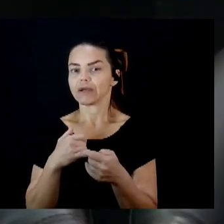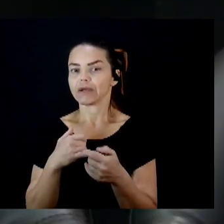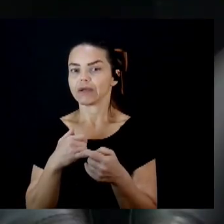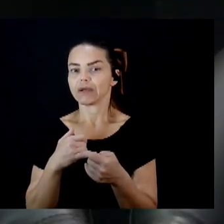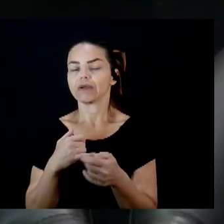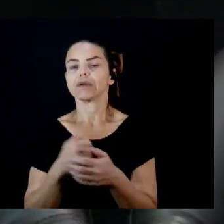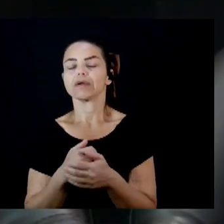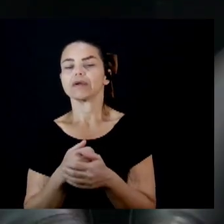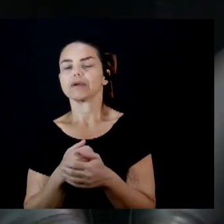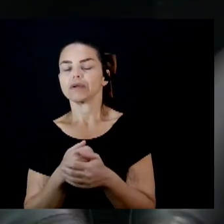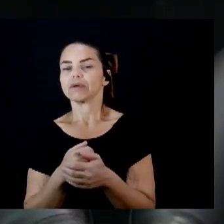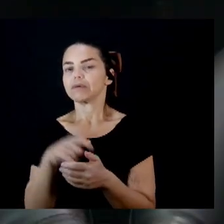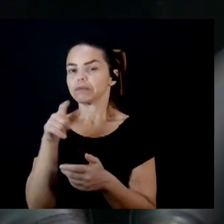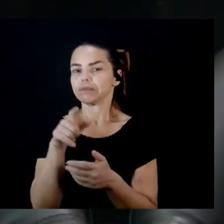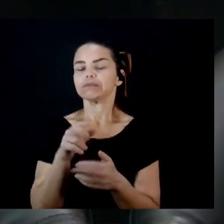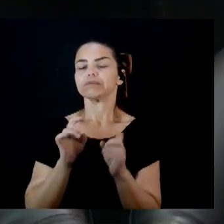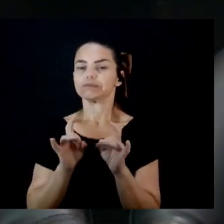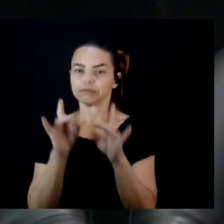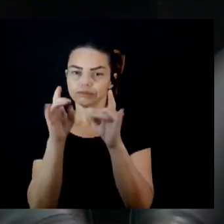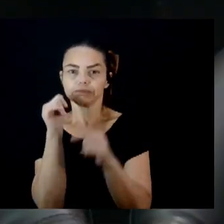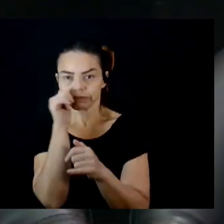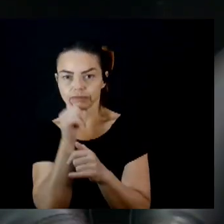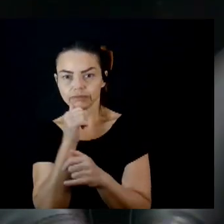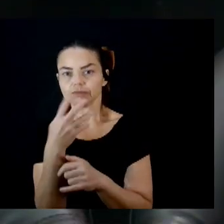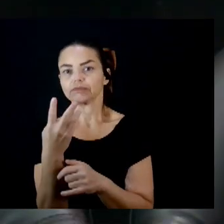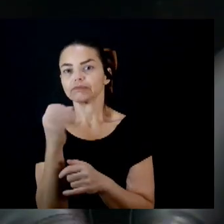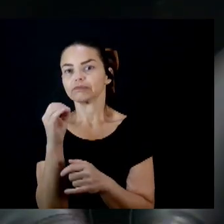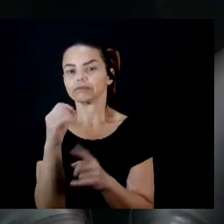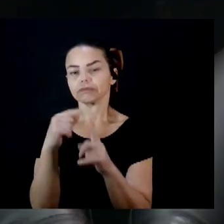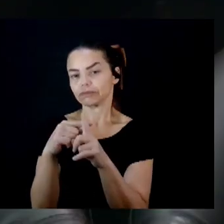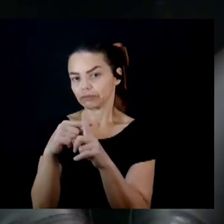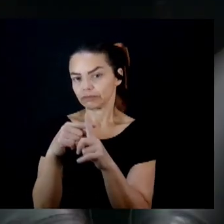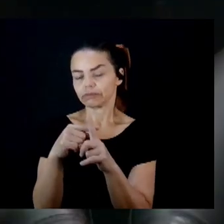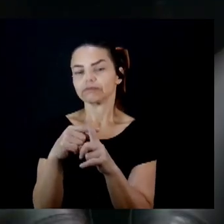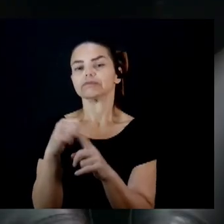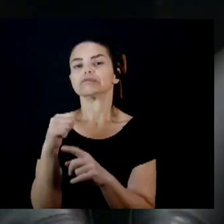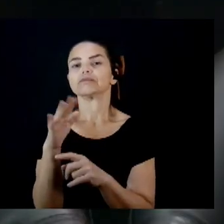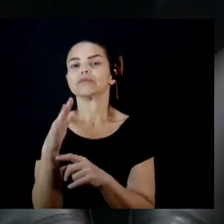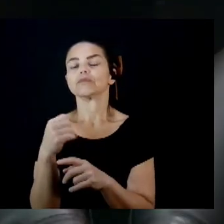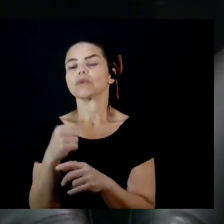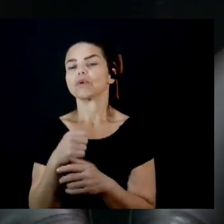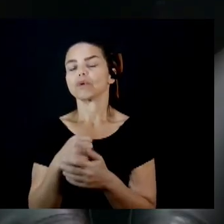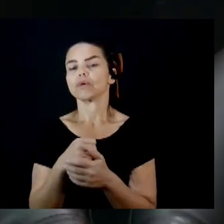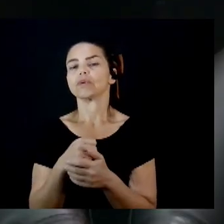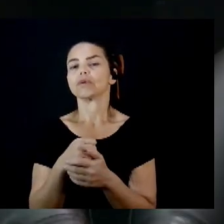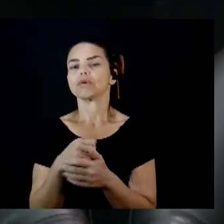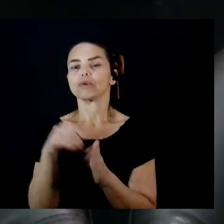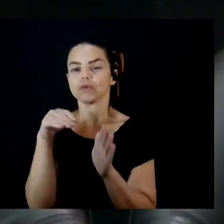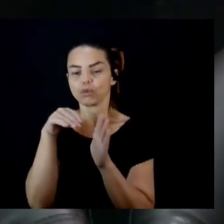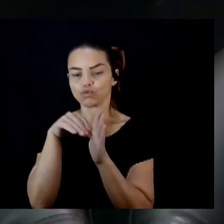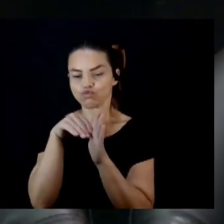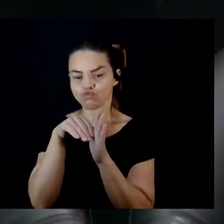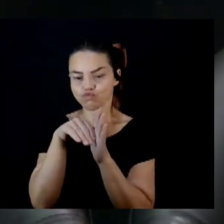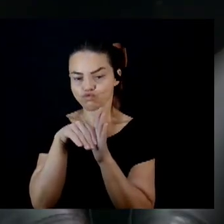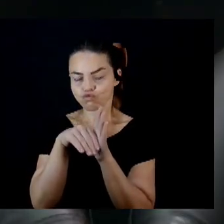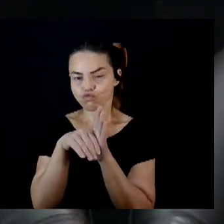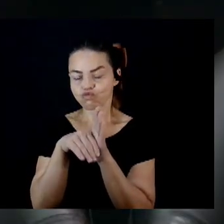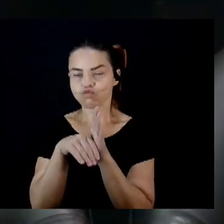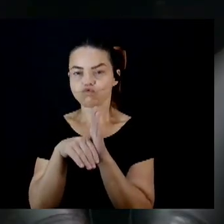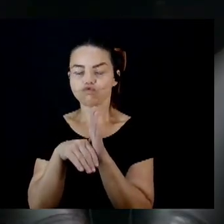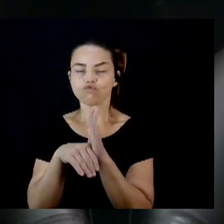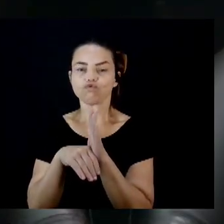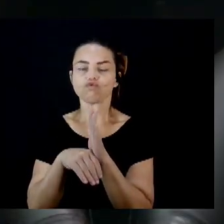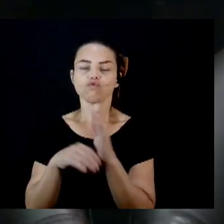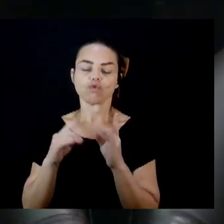Quando a gente fala, especialmente da mulher 40 mais, Mirna, a gente tem uma queda dos hormônios, não só a